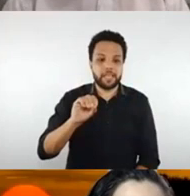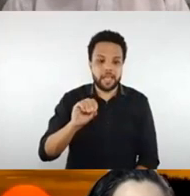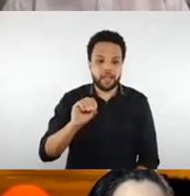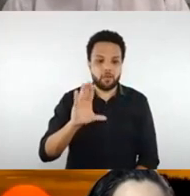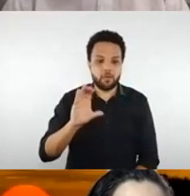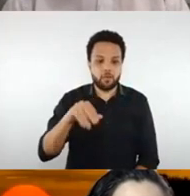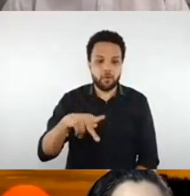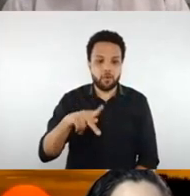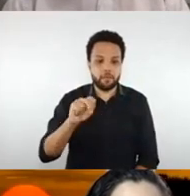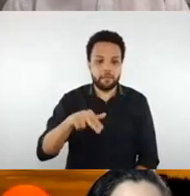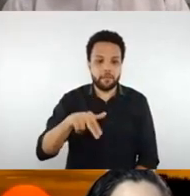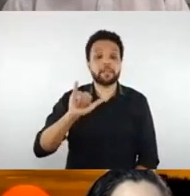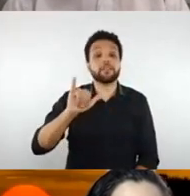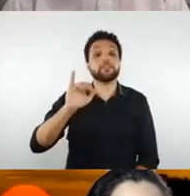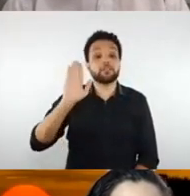audiovisual no mundo. Já teve mais de 400 títulos